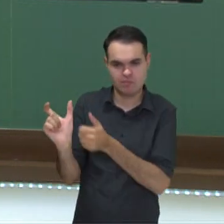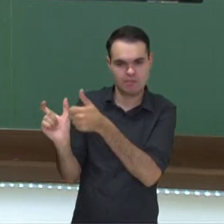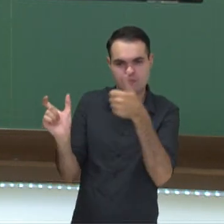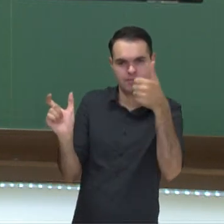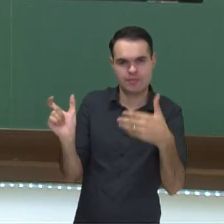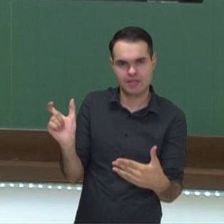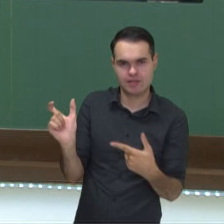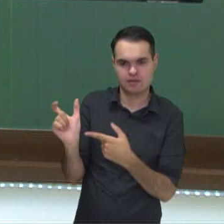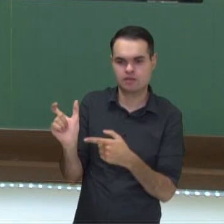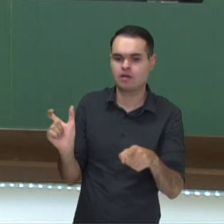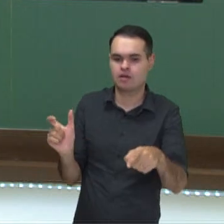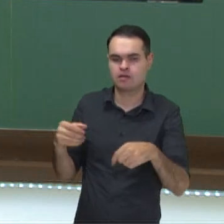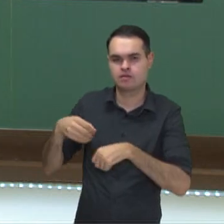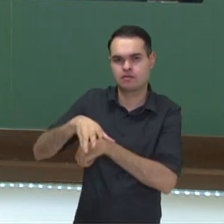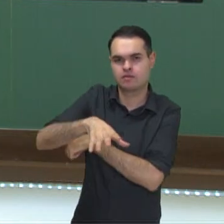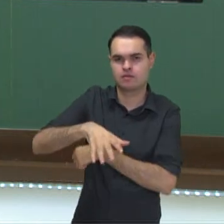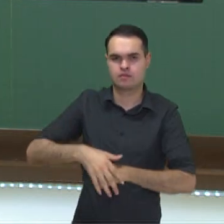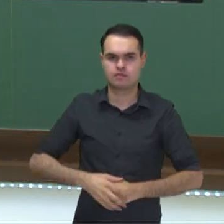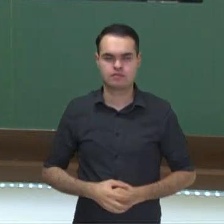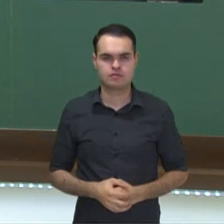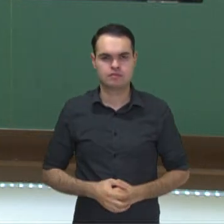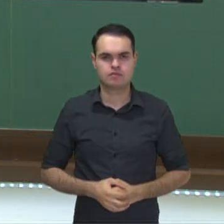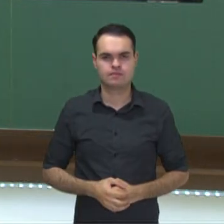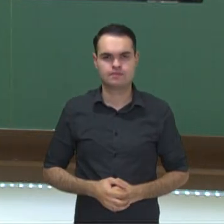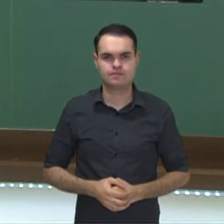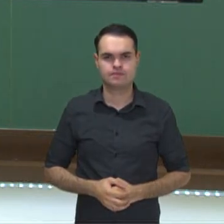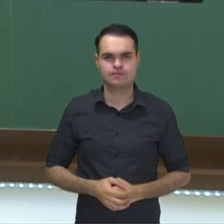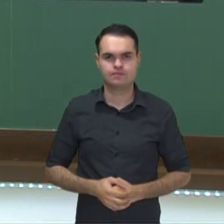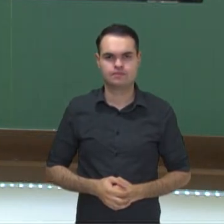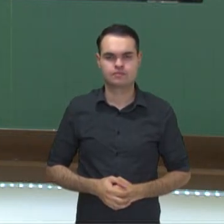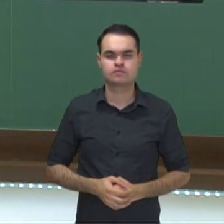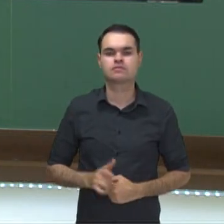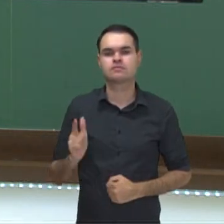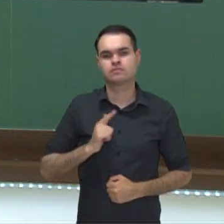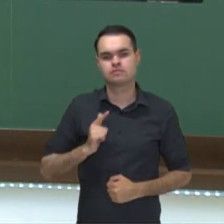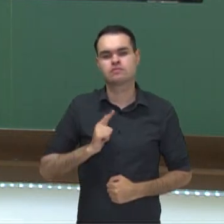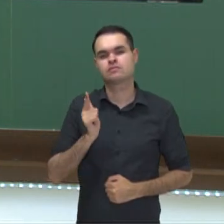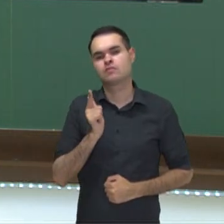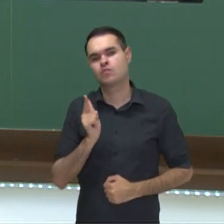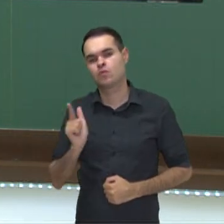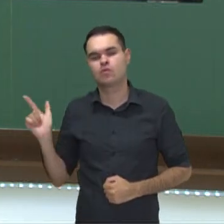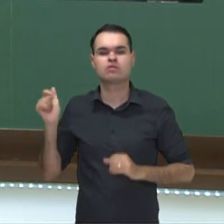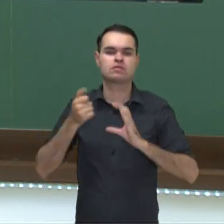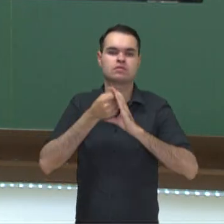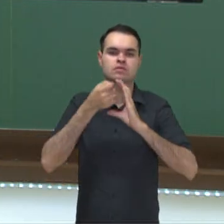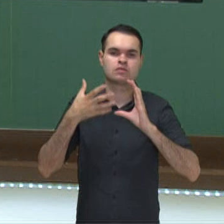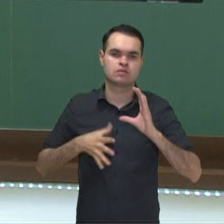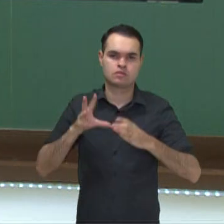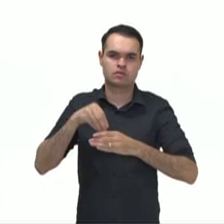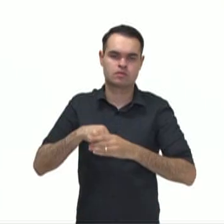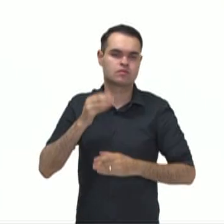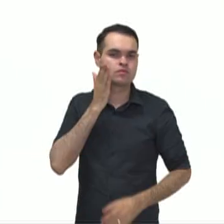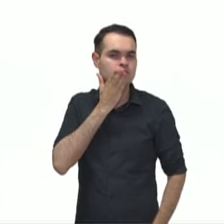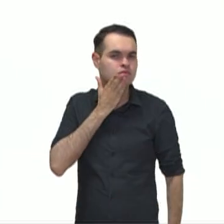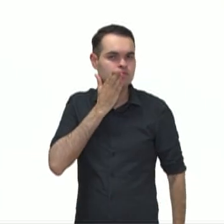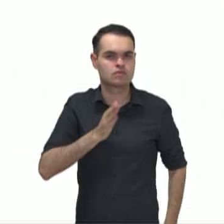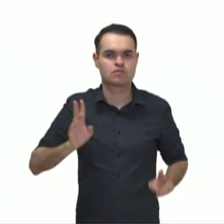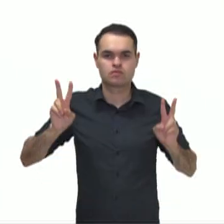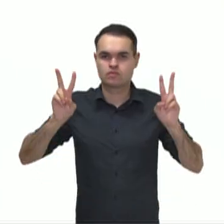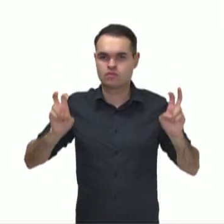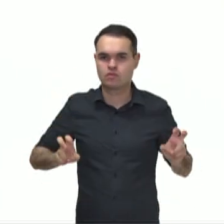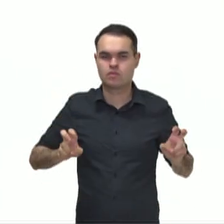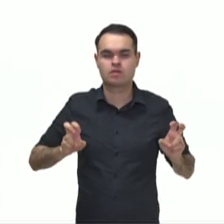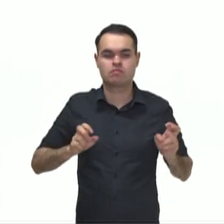mas serão explicados. Ainda temos outras características desses discursos. Ainda sobre o